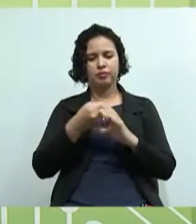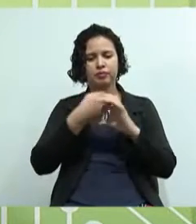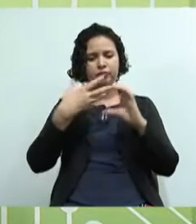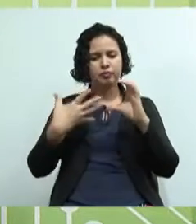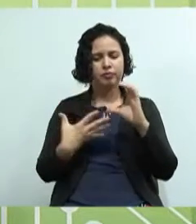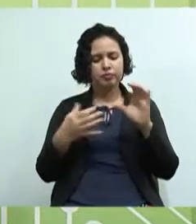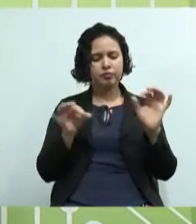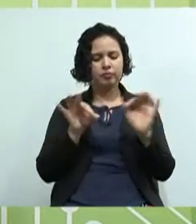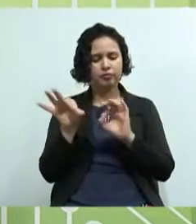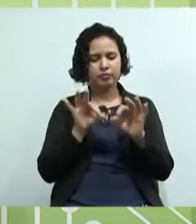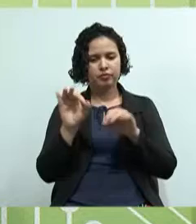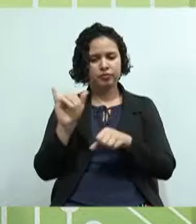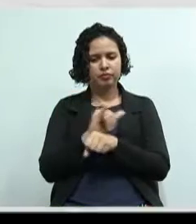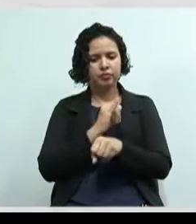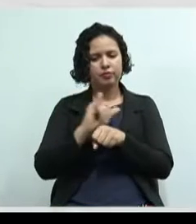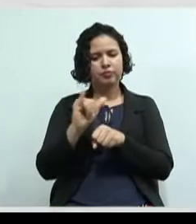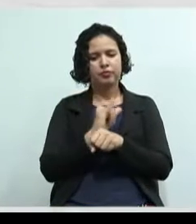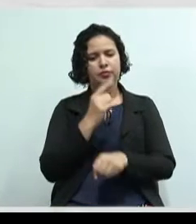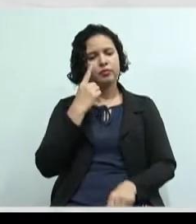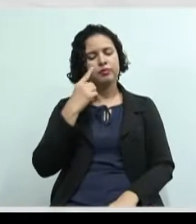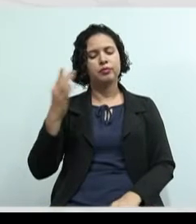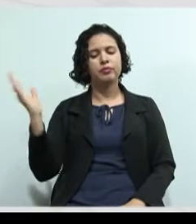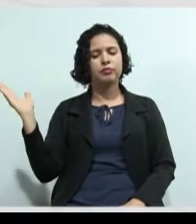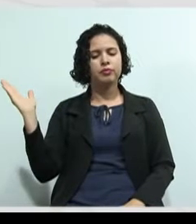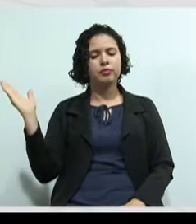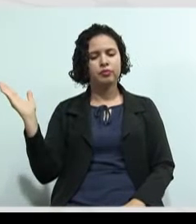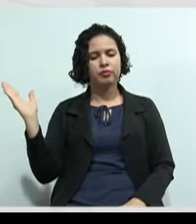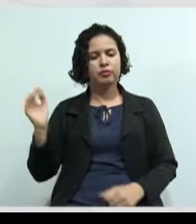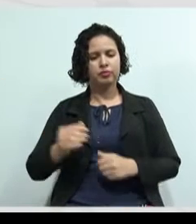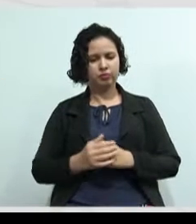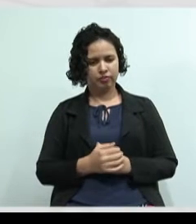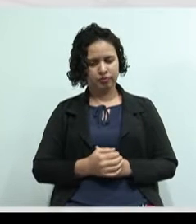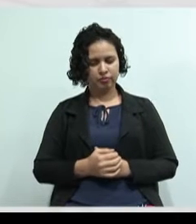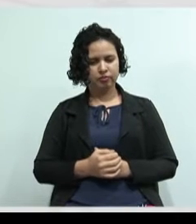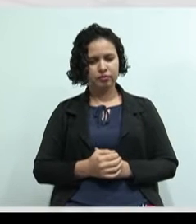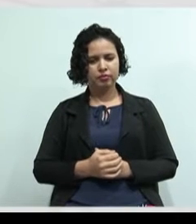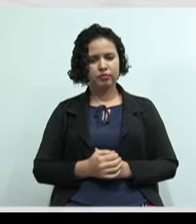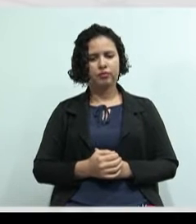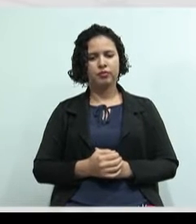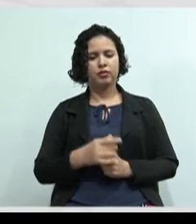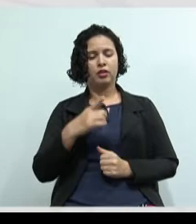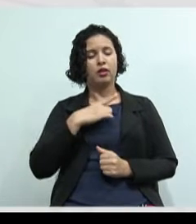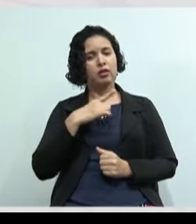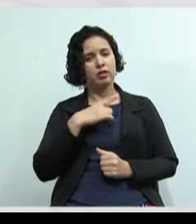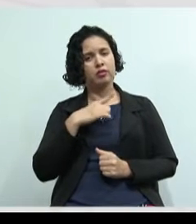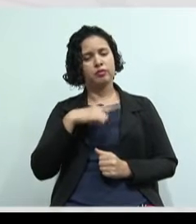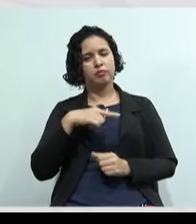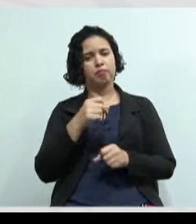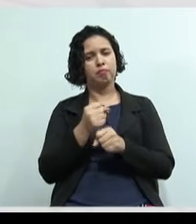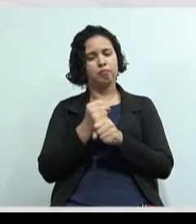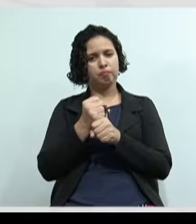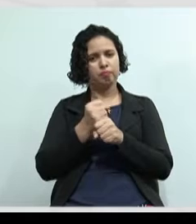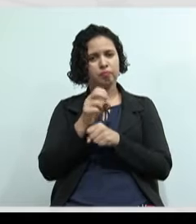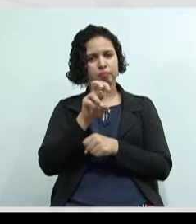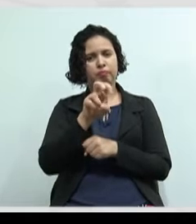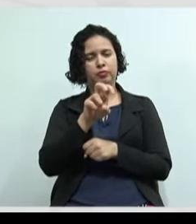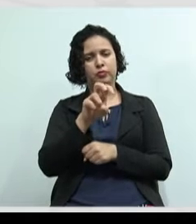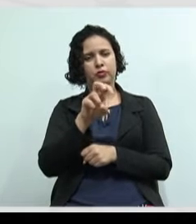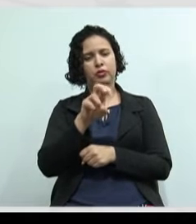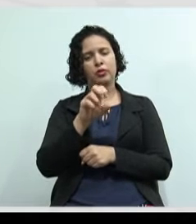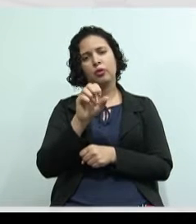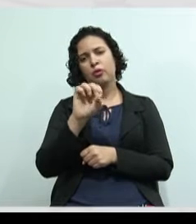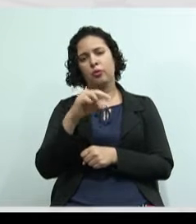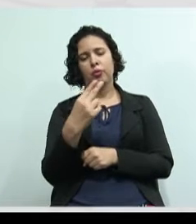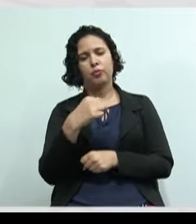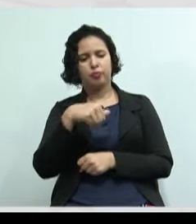planejamento estratégico, pode colocar aí na tela que eu quero te mostrar. Ele é projetado a longo prazo, né? 5 anos ou mais, falei isso agora há pouco. É voltado